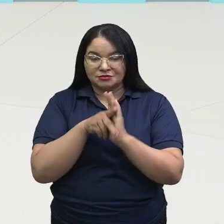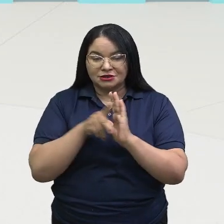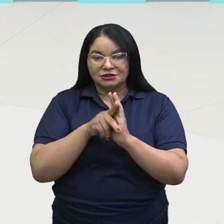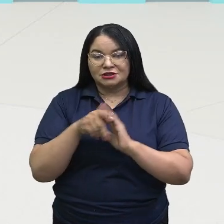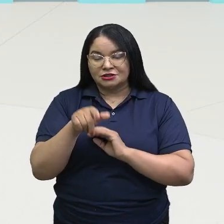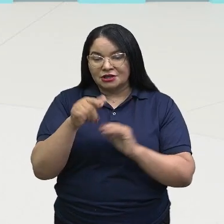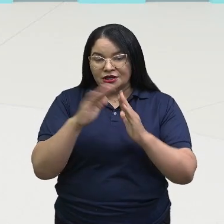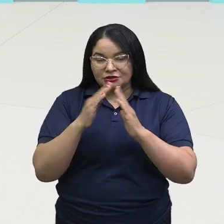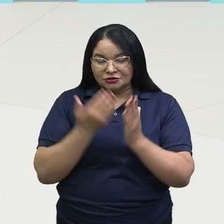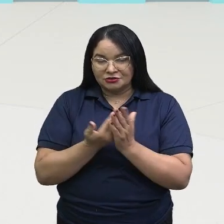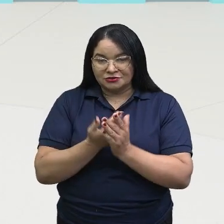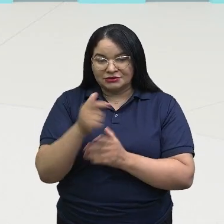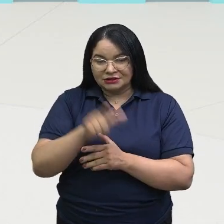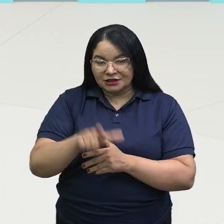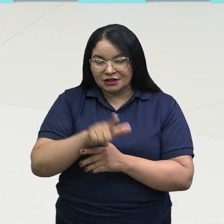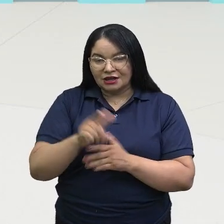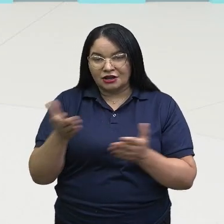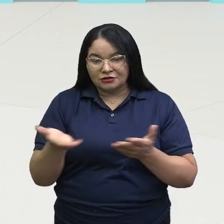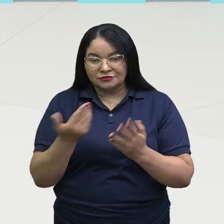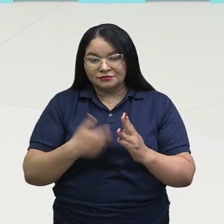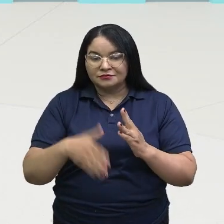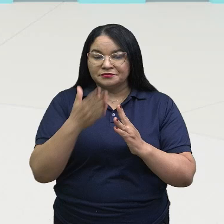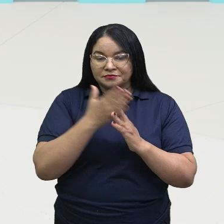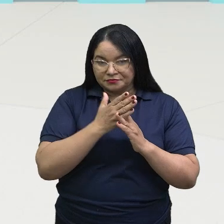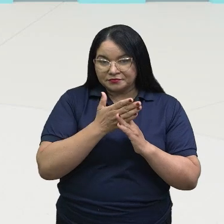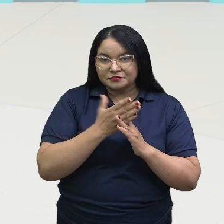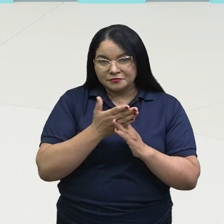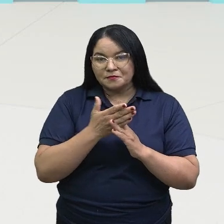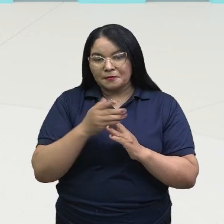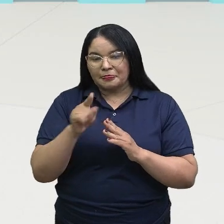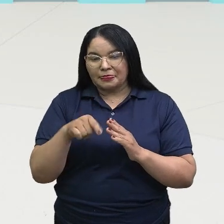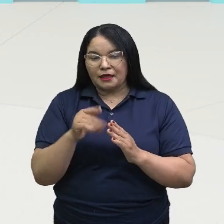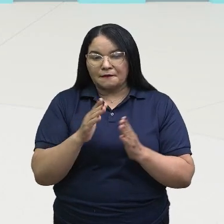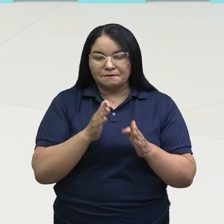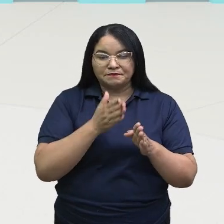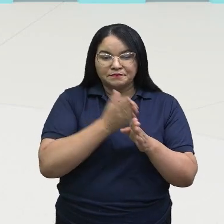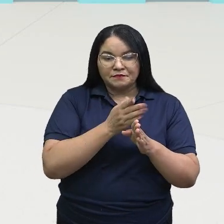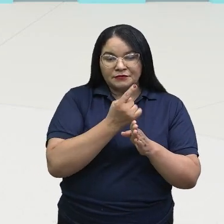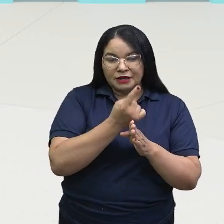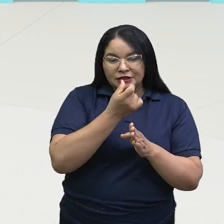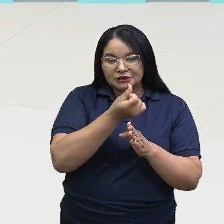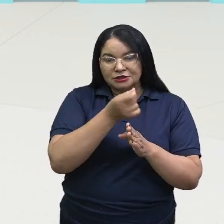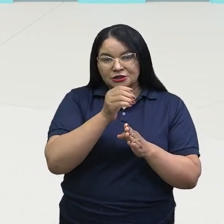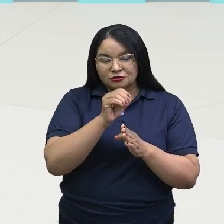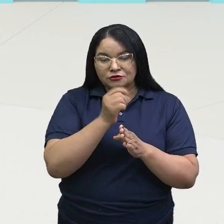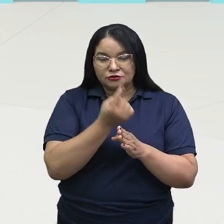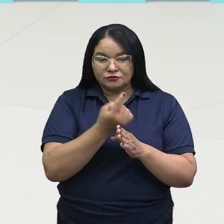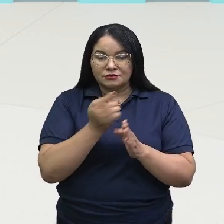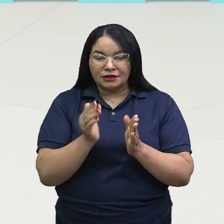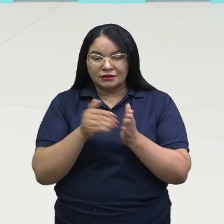literária. Aí a gente começa lá com o Barroco, entre 1601 e